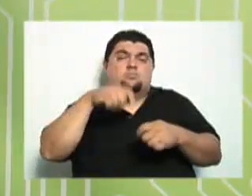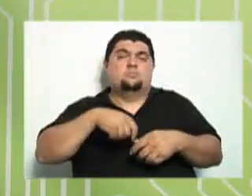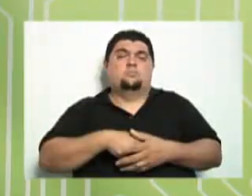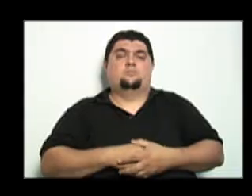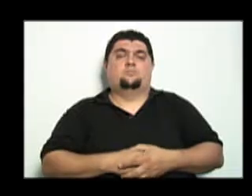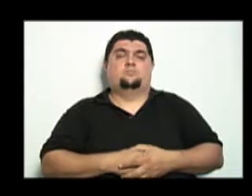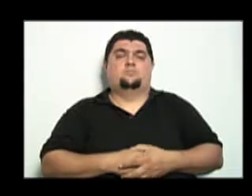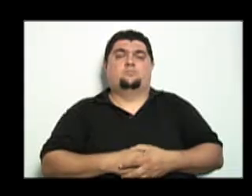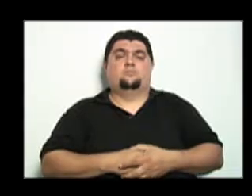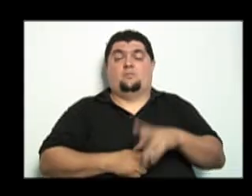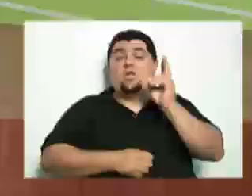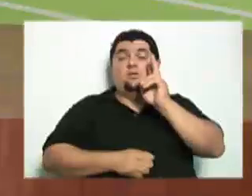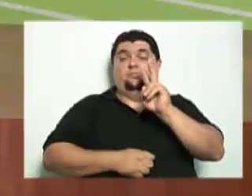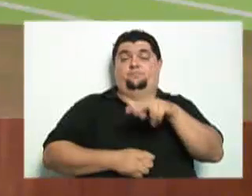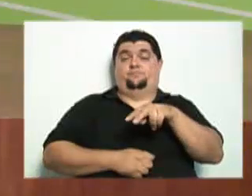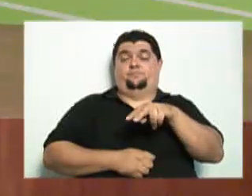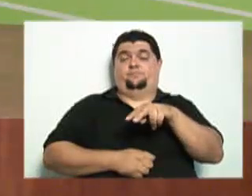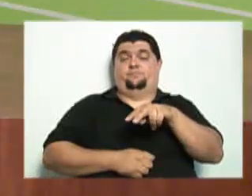Vejamos,